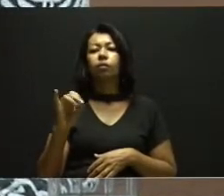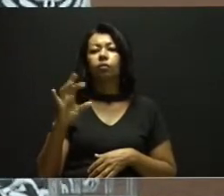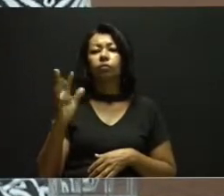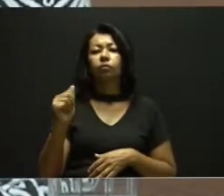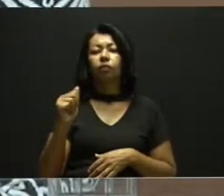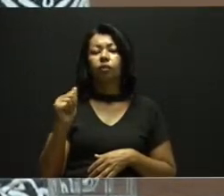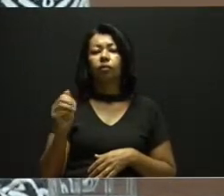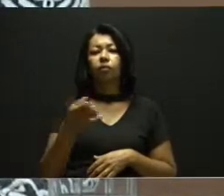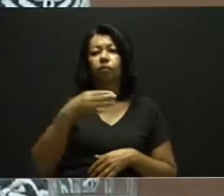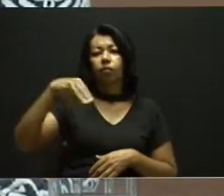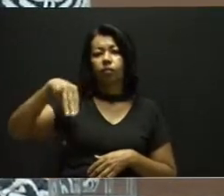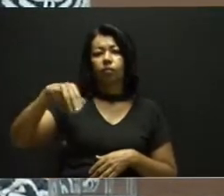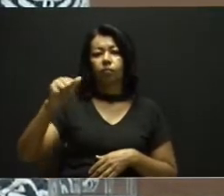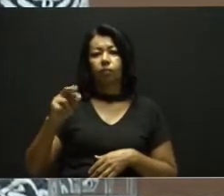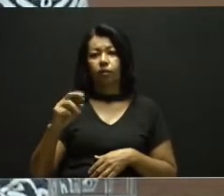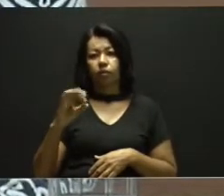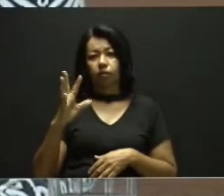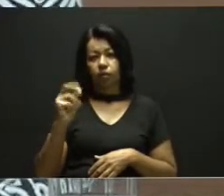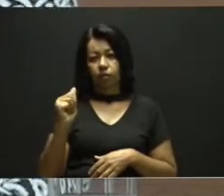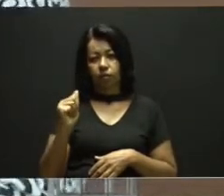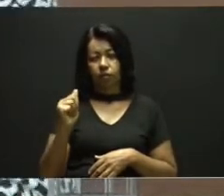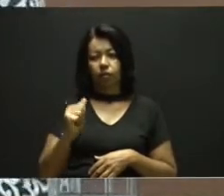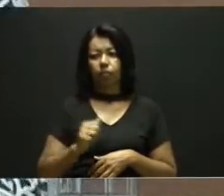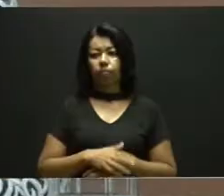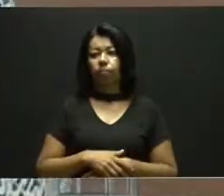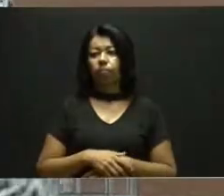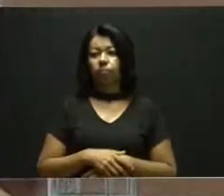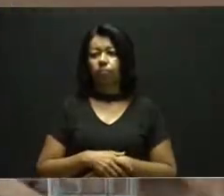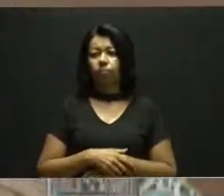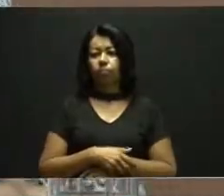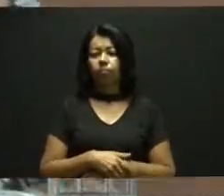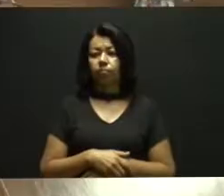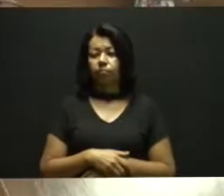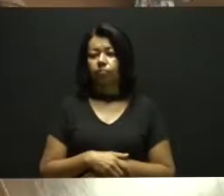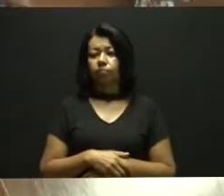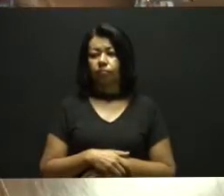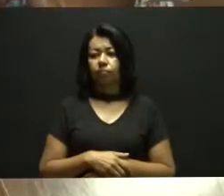silva digníssima orador oficial desta solenidade